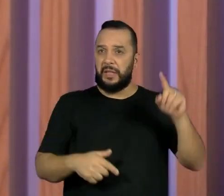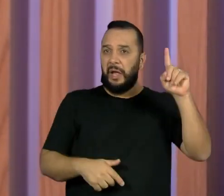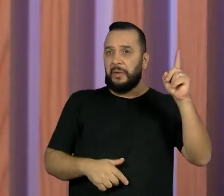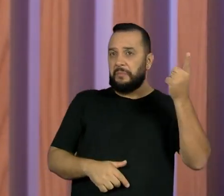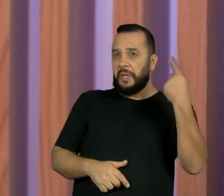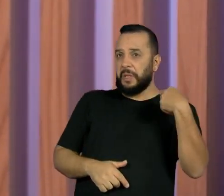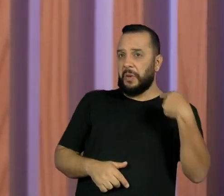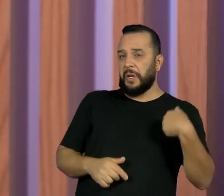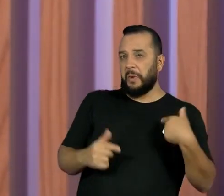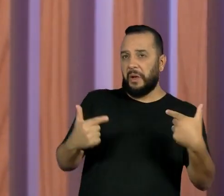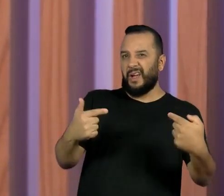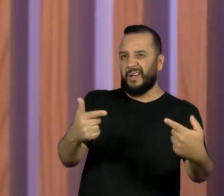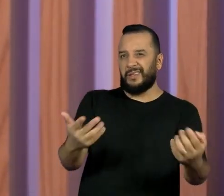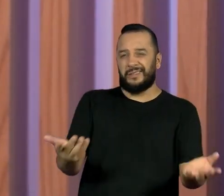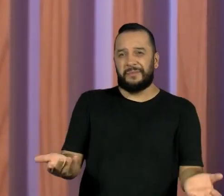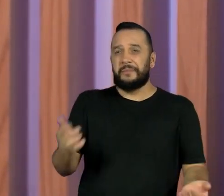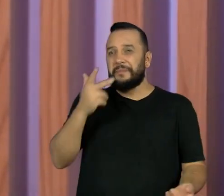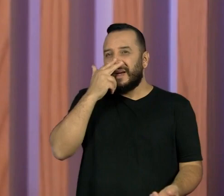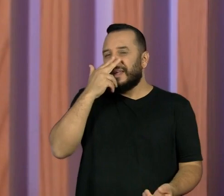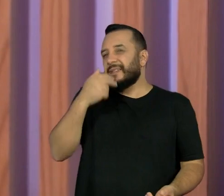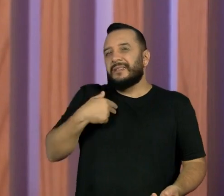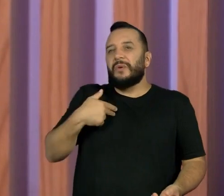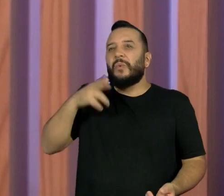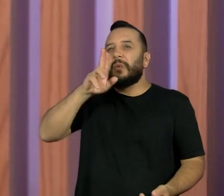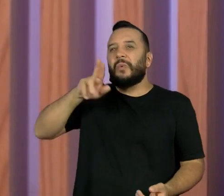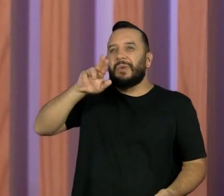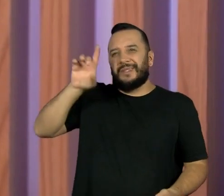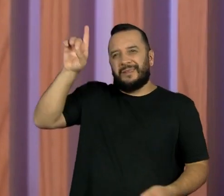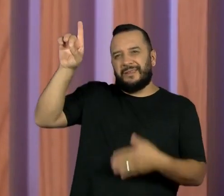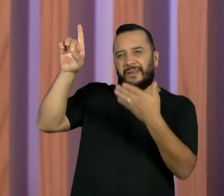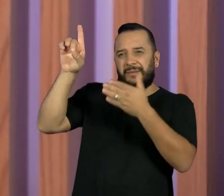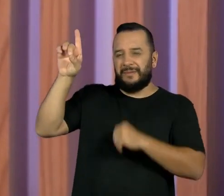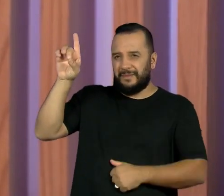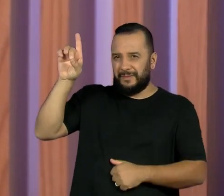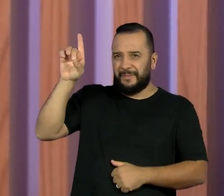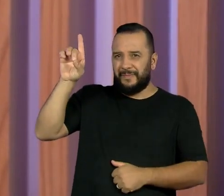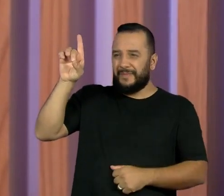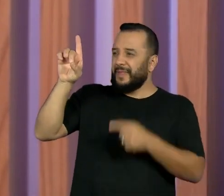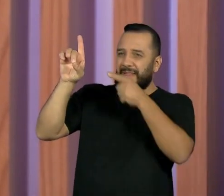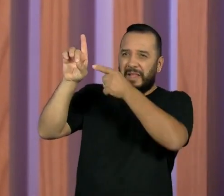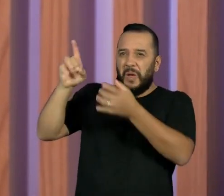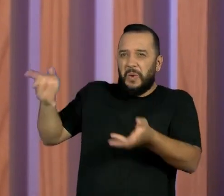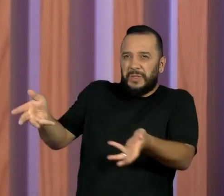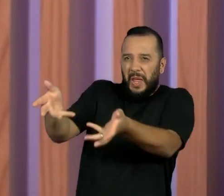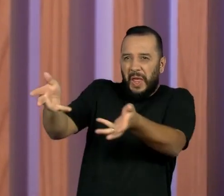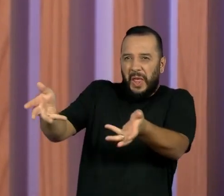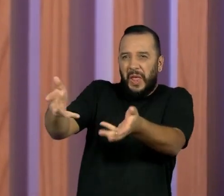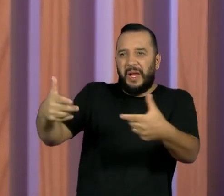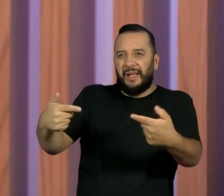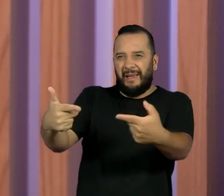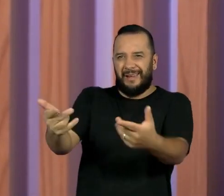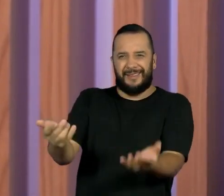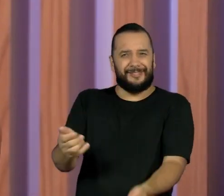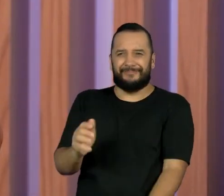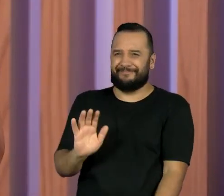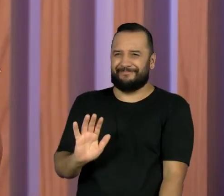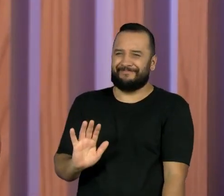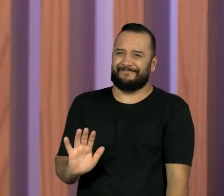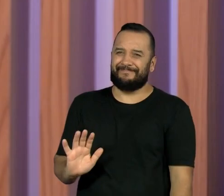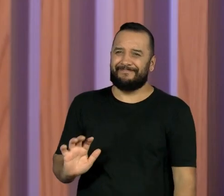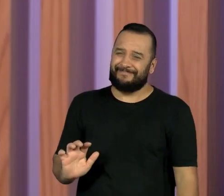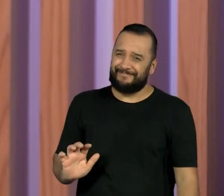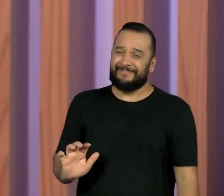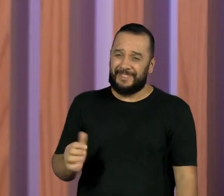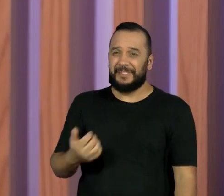o elemento que promove que favorece a promoção dessa guerra é muito frequente. E a gente